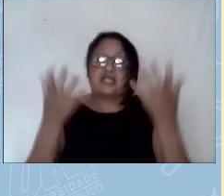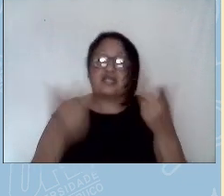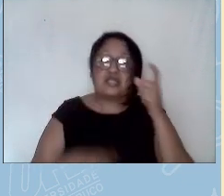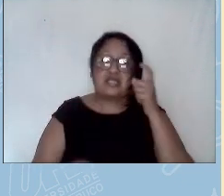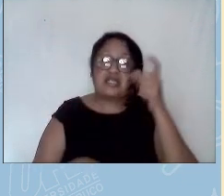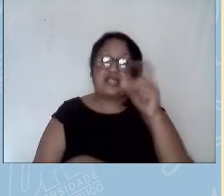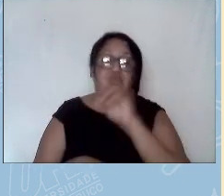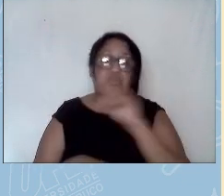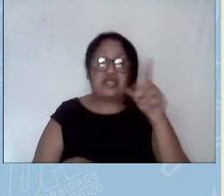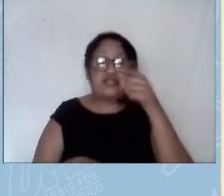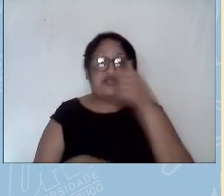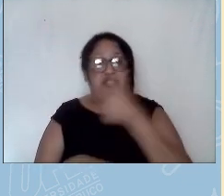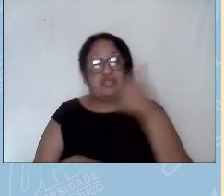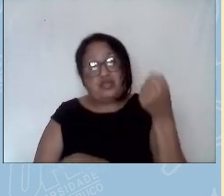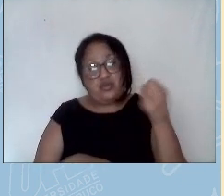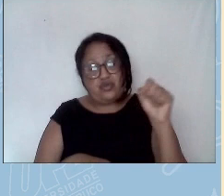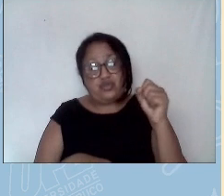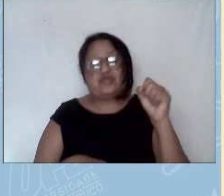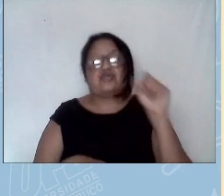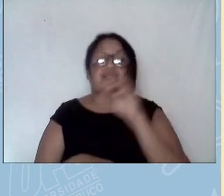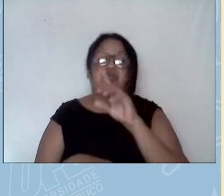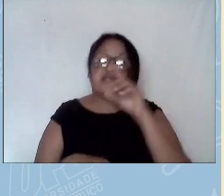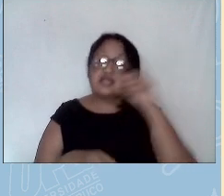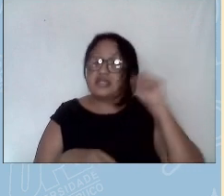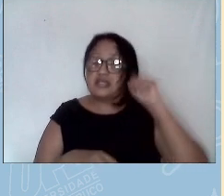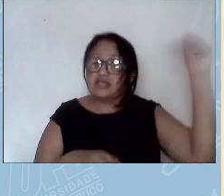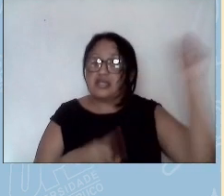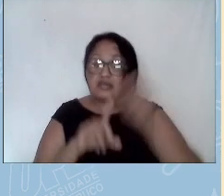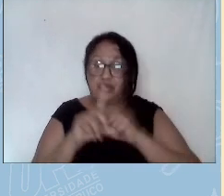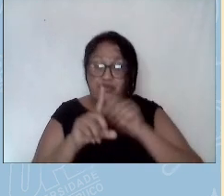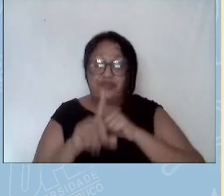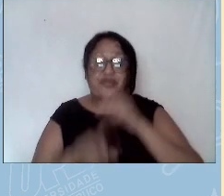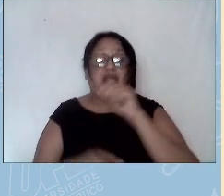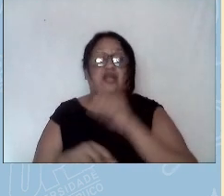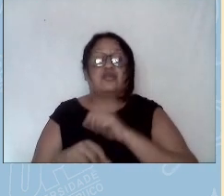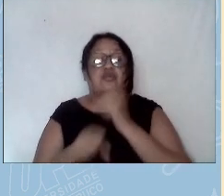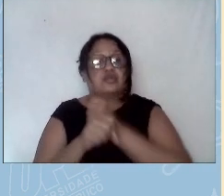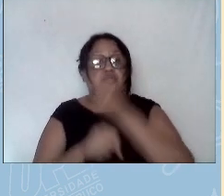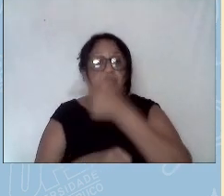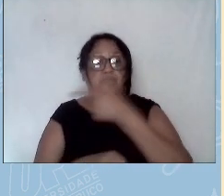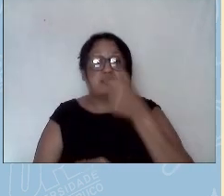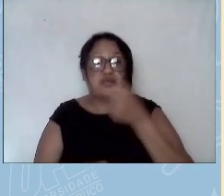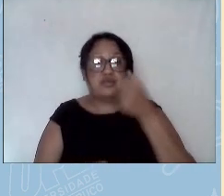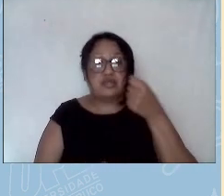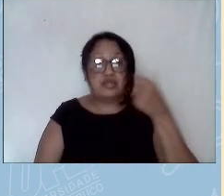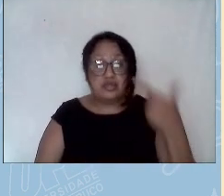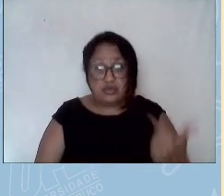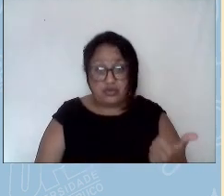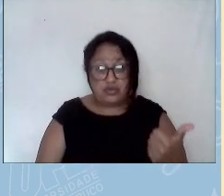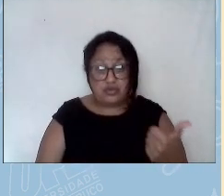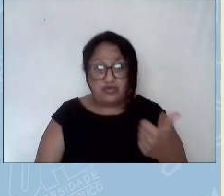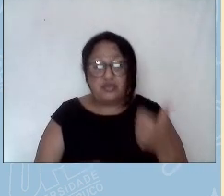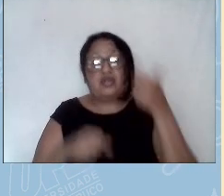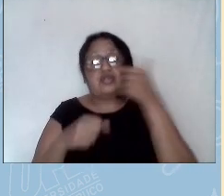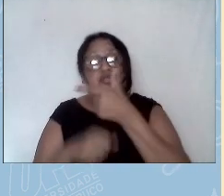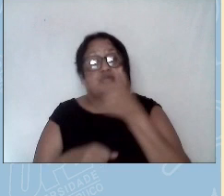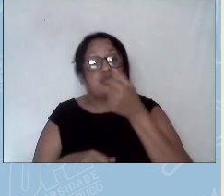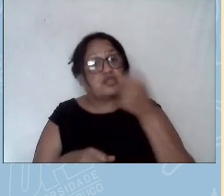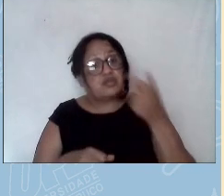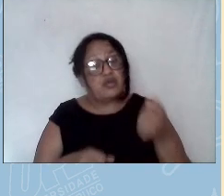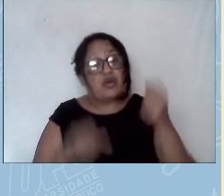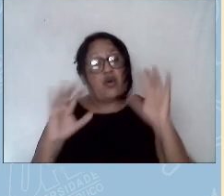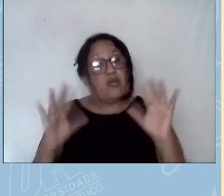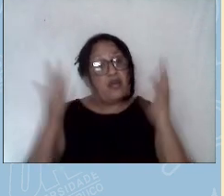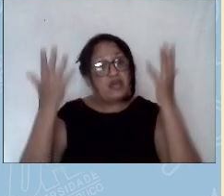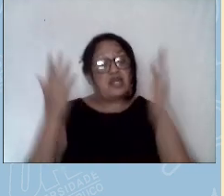28 de abril então em 2001 já que em 2000 essa comemoração aconteceu